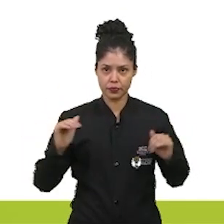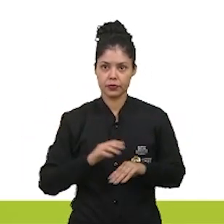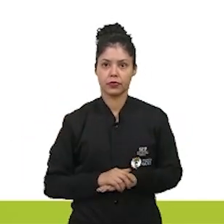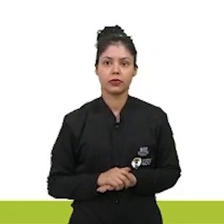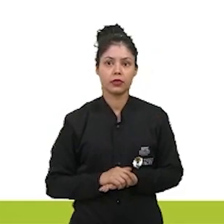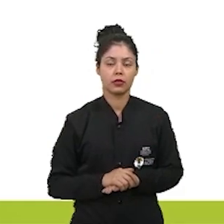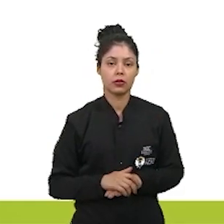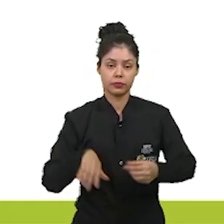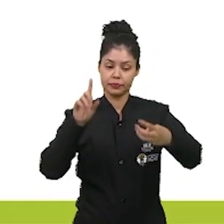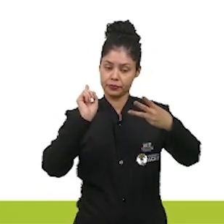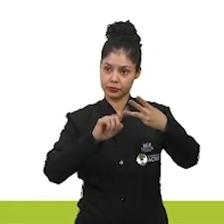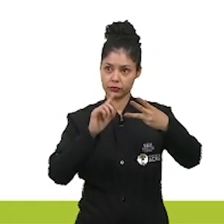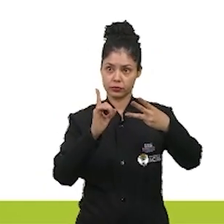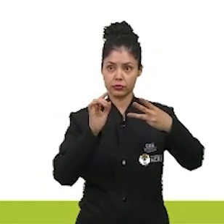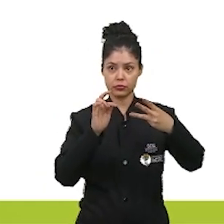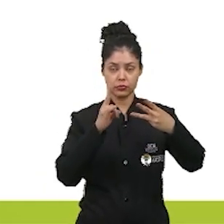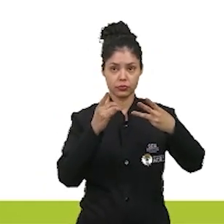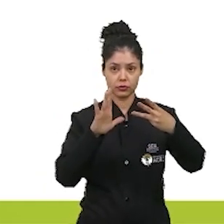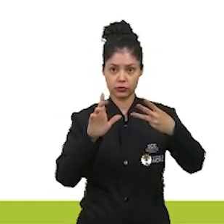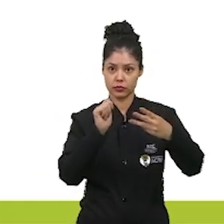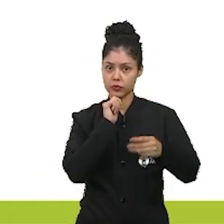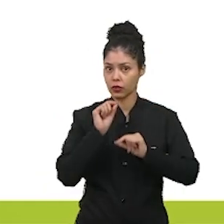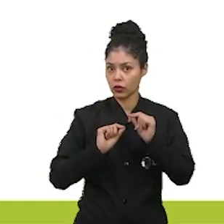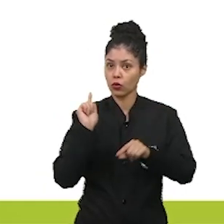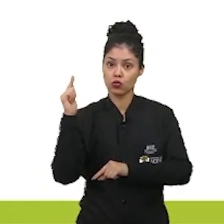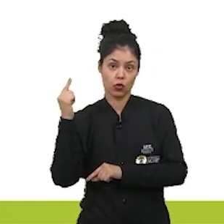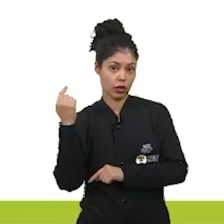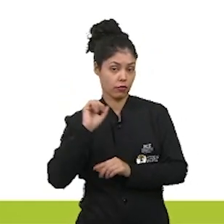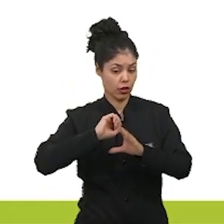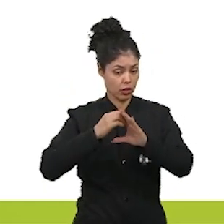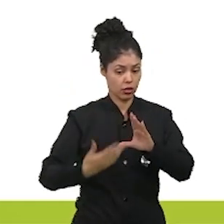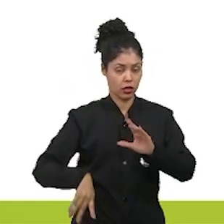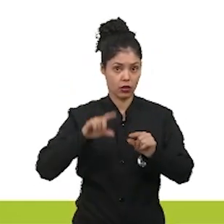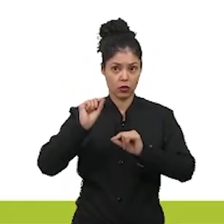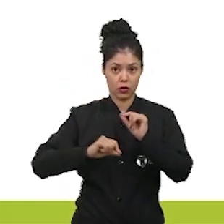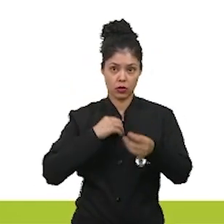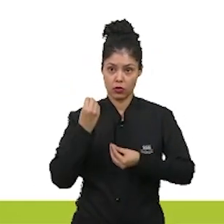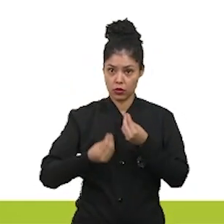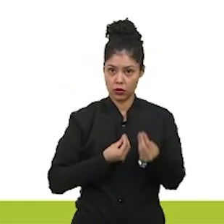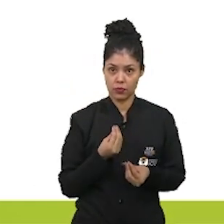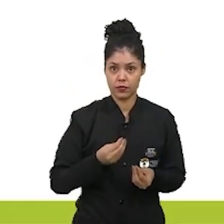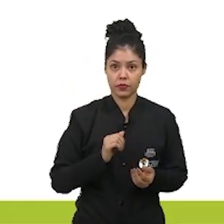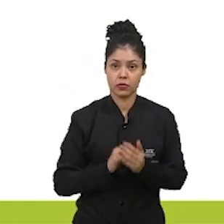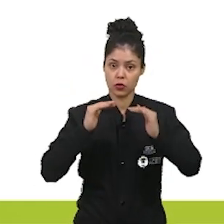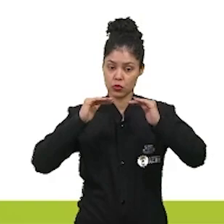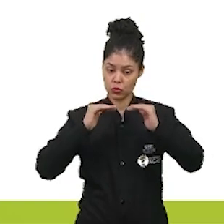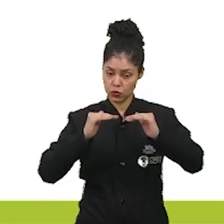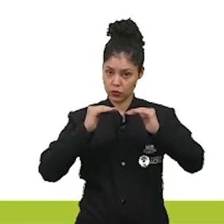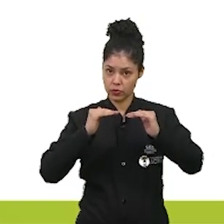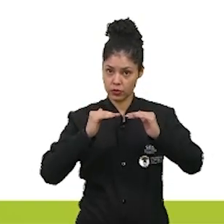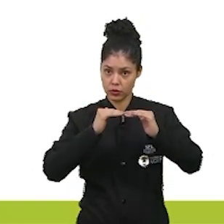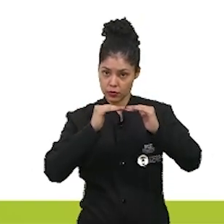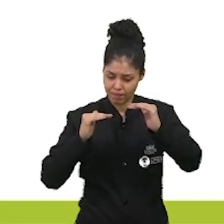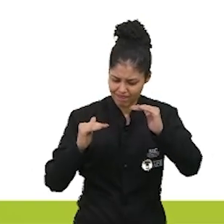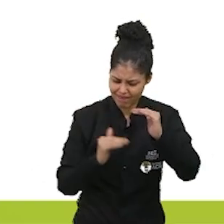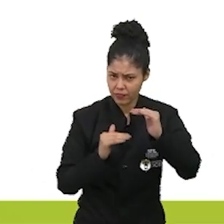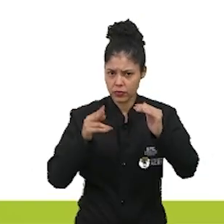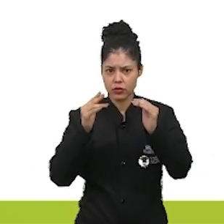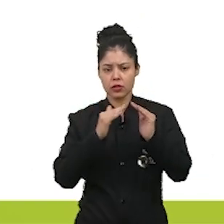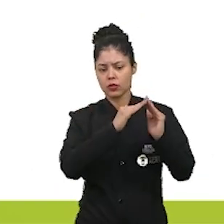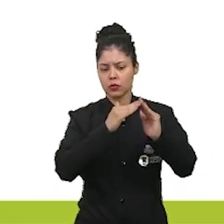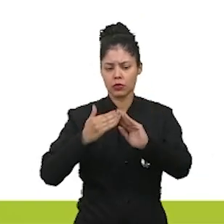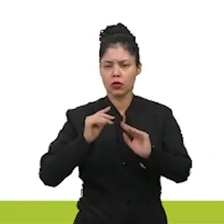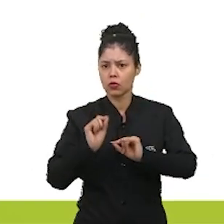Depressão. Uma depressão geográfica caracteriza-se como uma superfície mais baixa em relação às vizinhas,